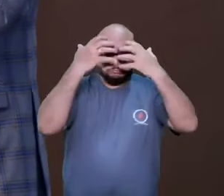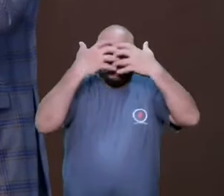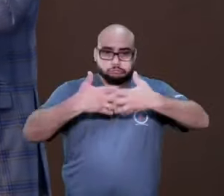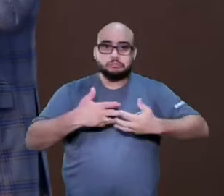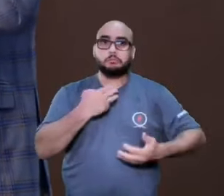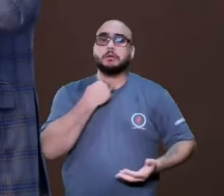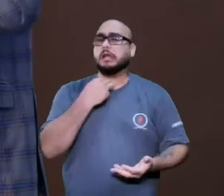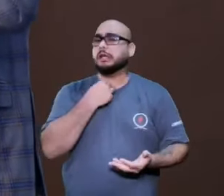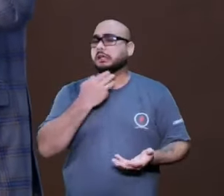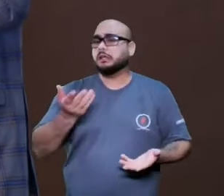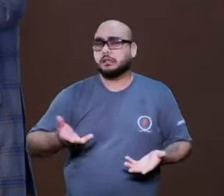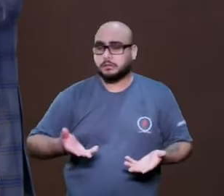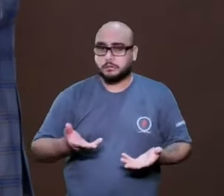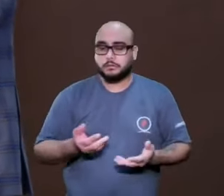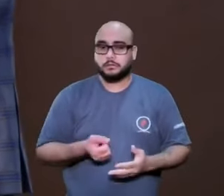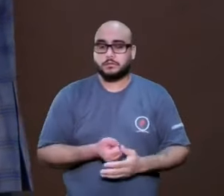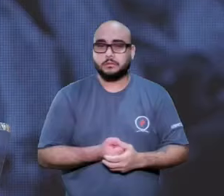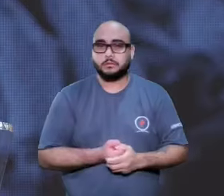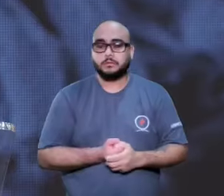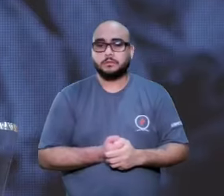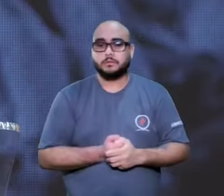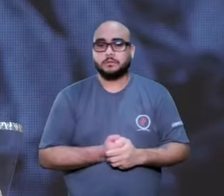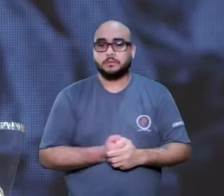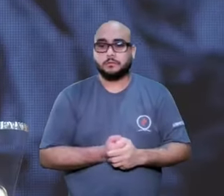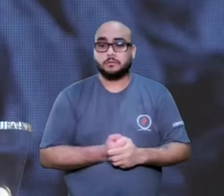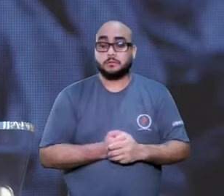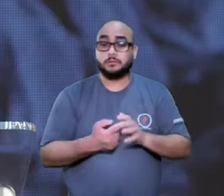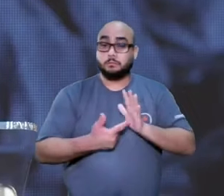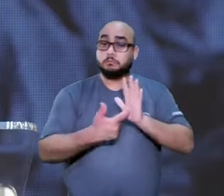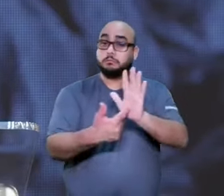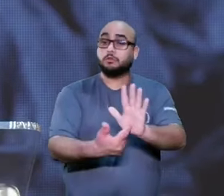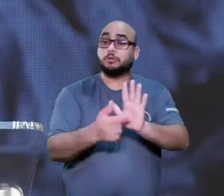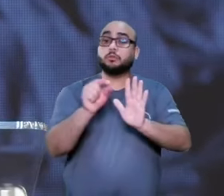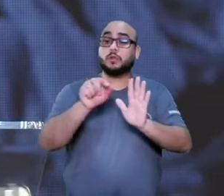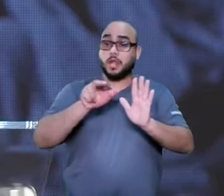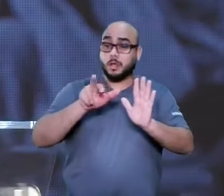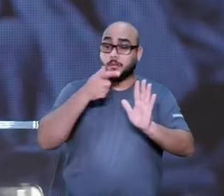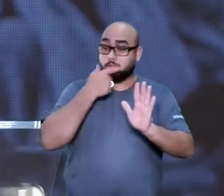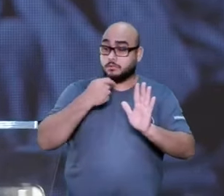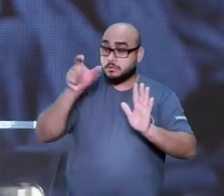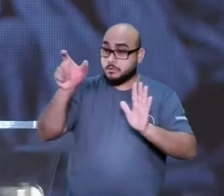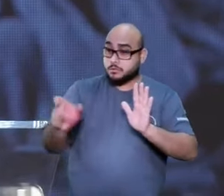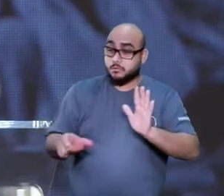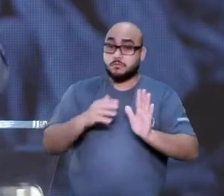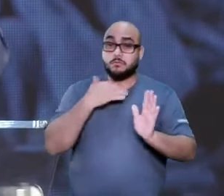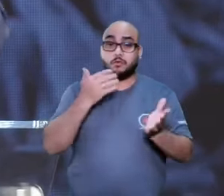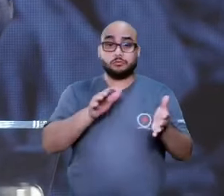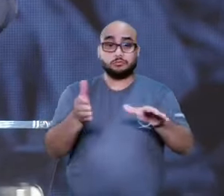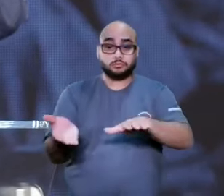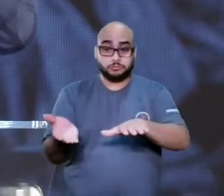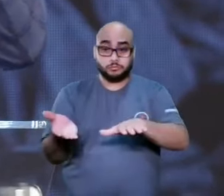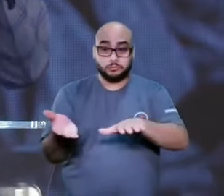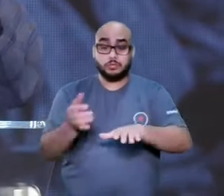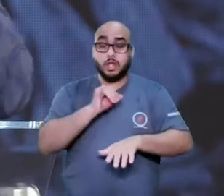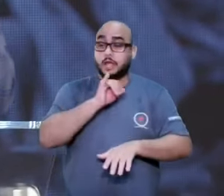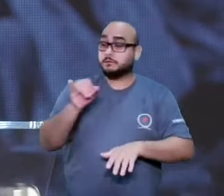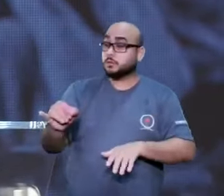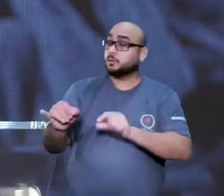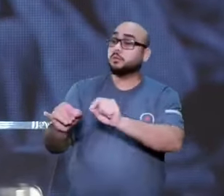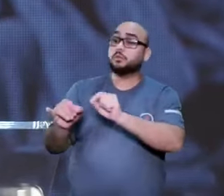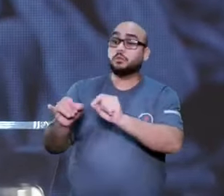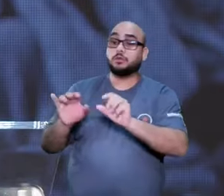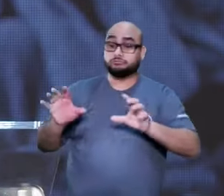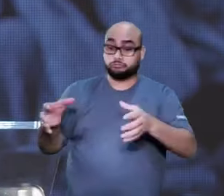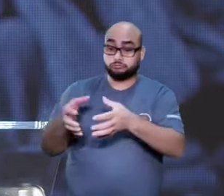e a gente vai descobrir isso aqui hoje aí diz irmã do difunto E disse-lhe no meio da coletividade